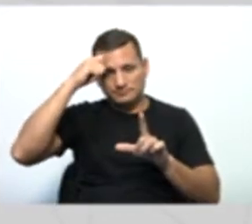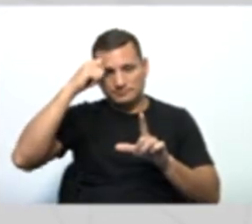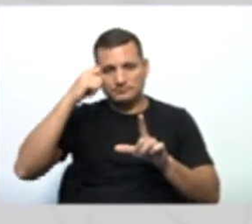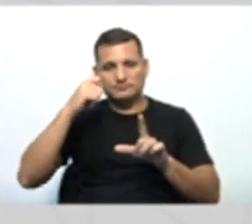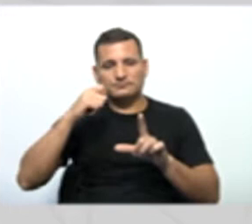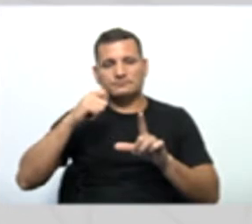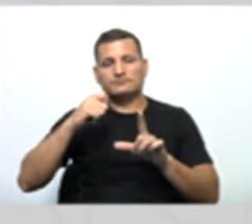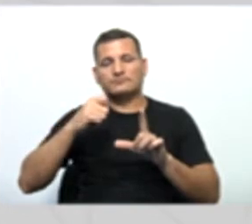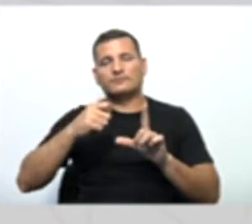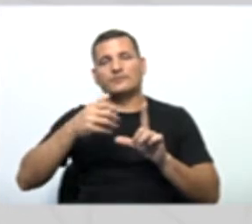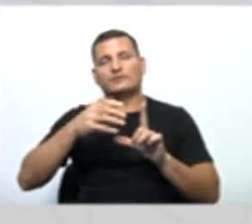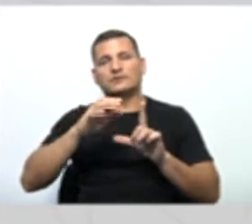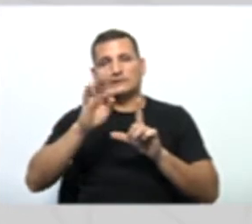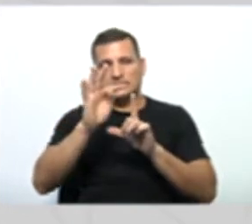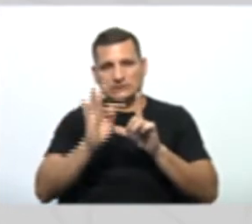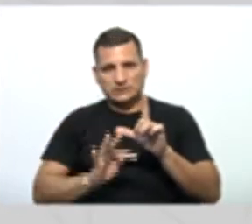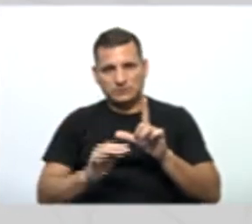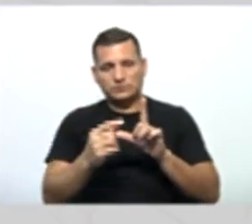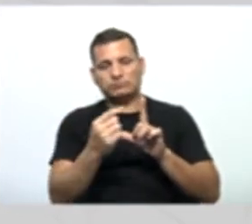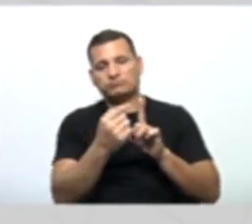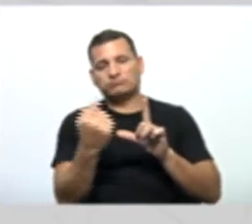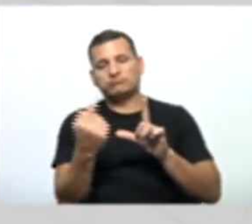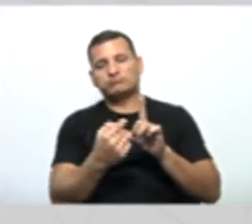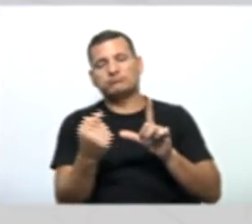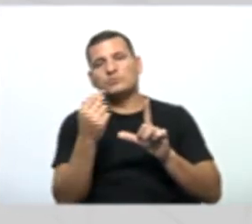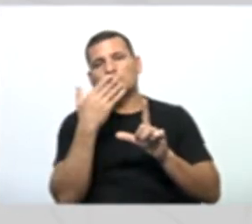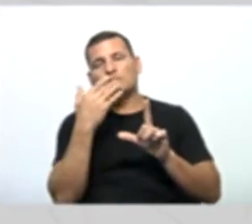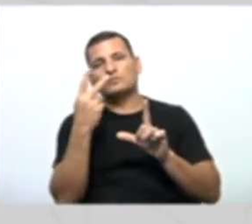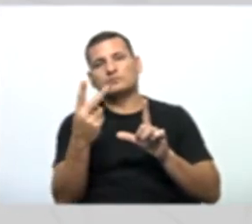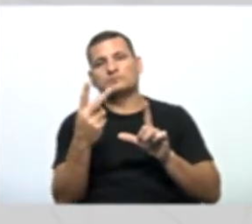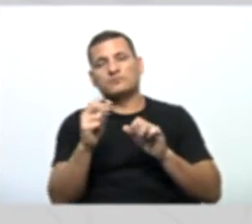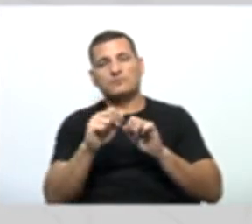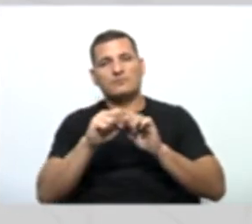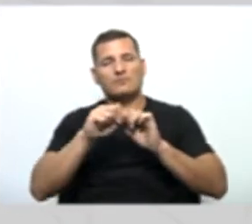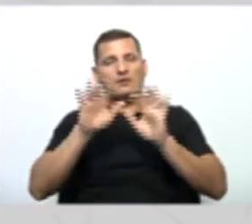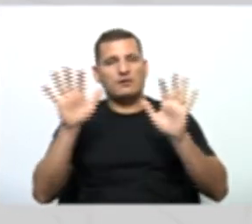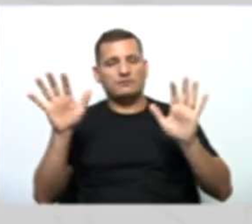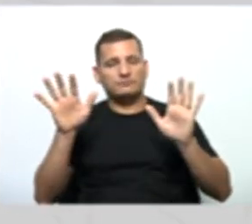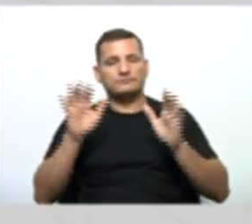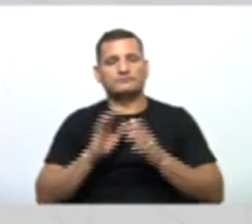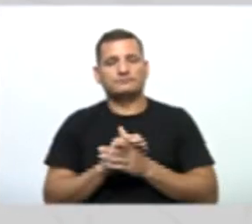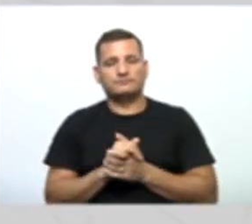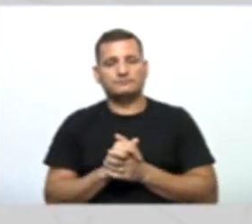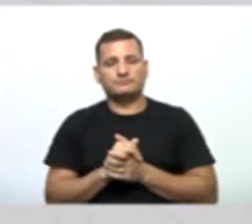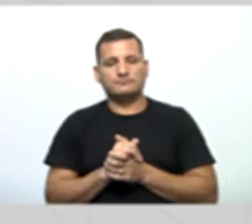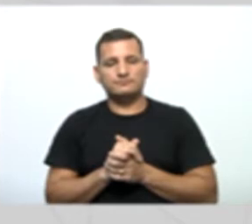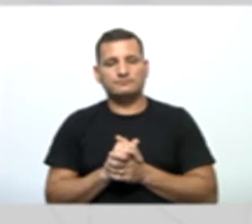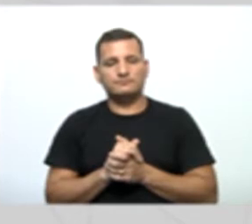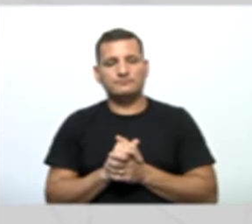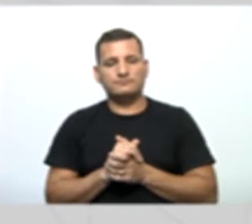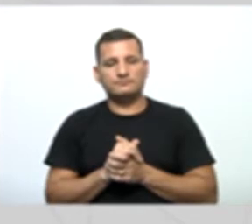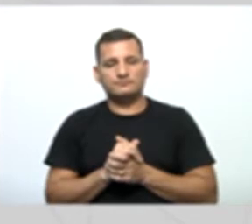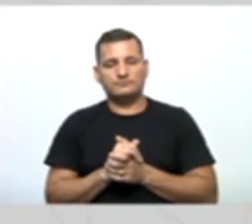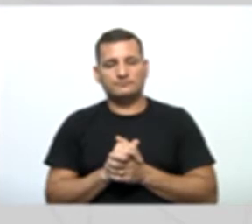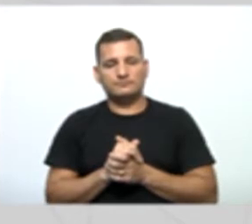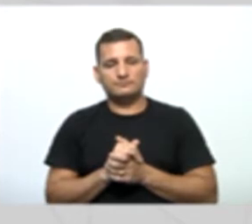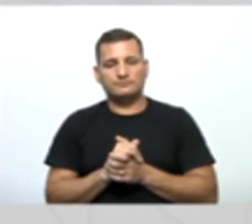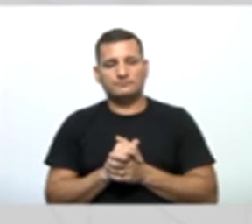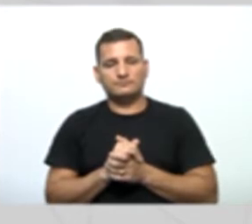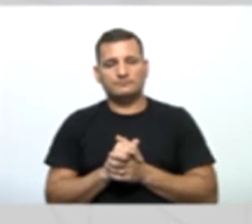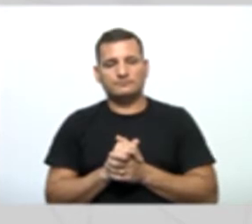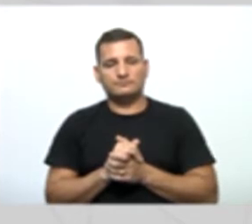texto com duas cores claras. E o que é interessante aqui, ó, que a gente chamou a atenção